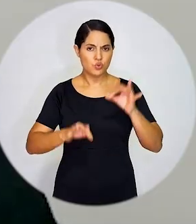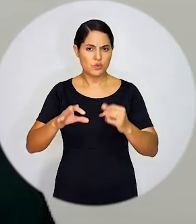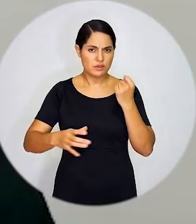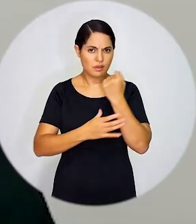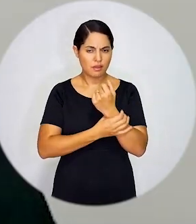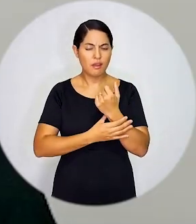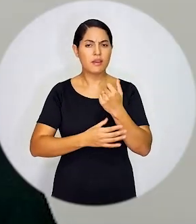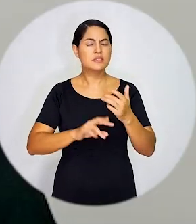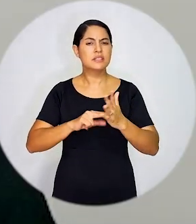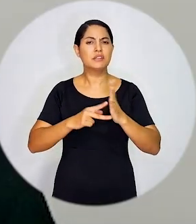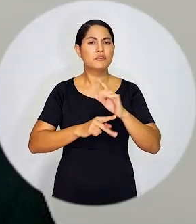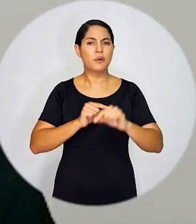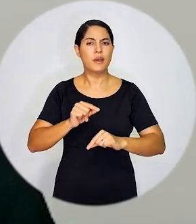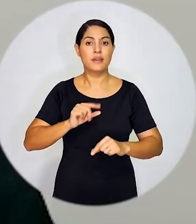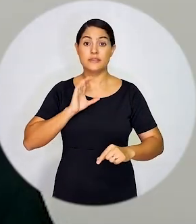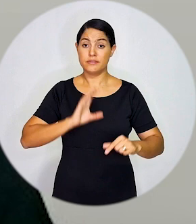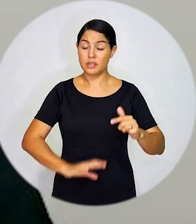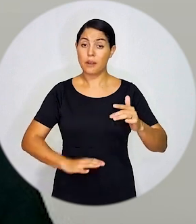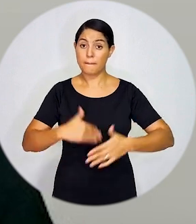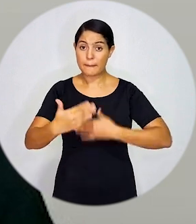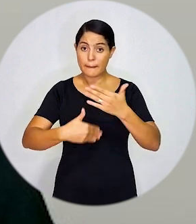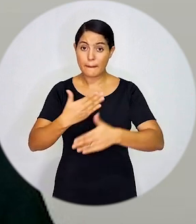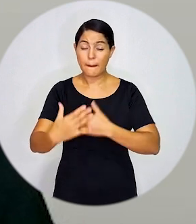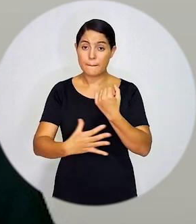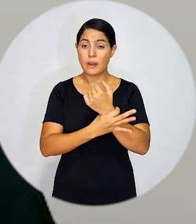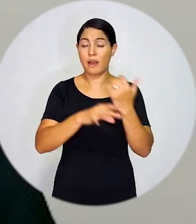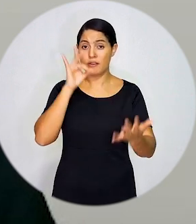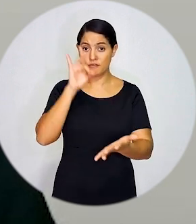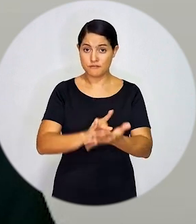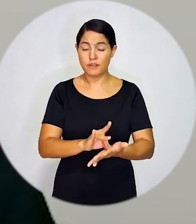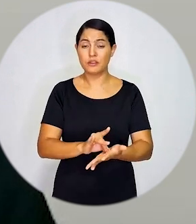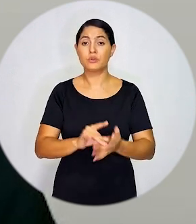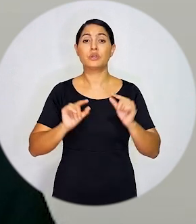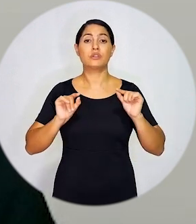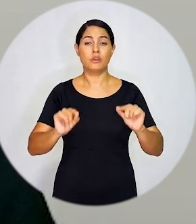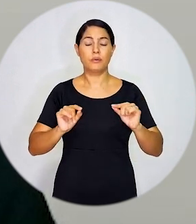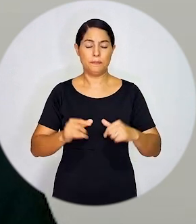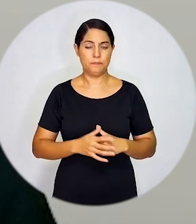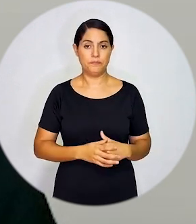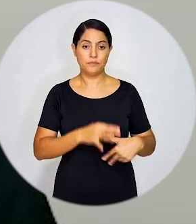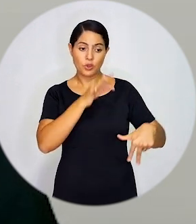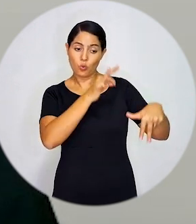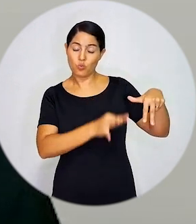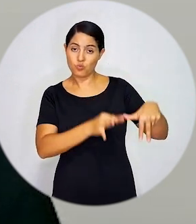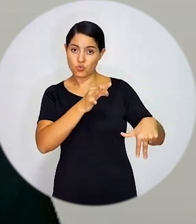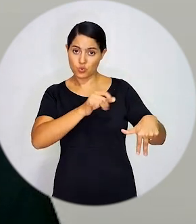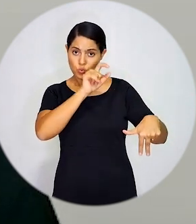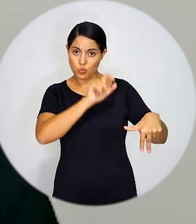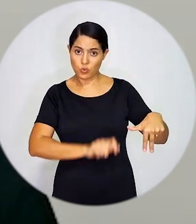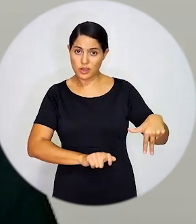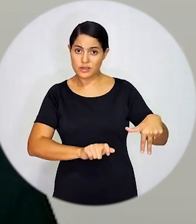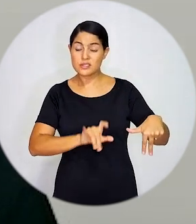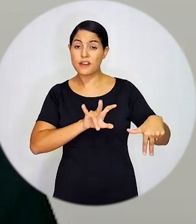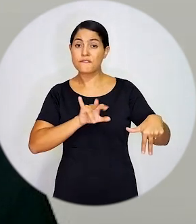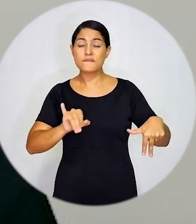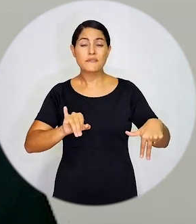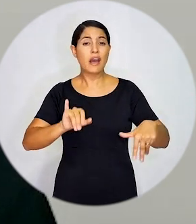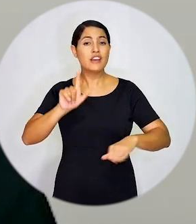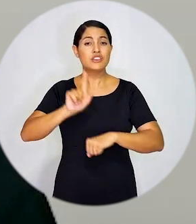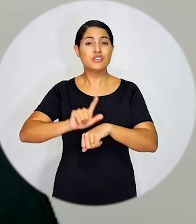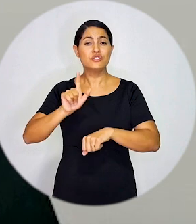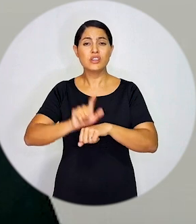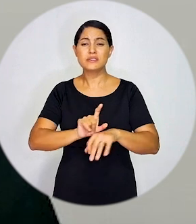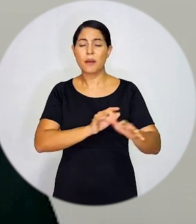um avanço civilizatório, porque nós teremos agora um juiz que fará toda